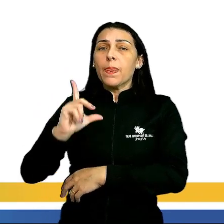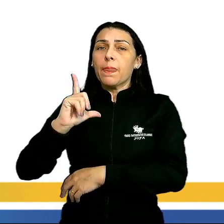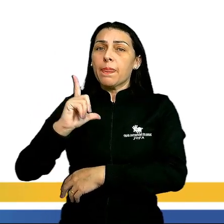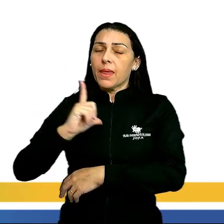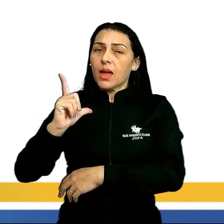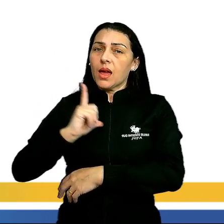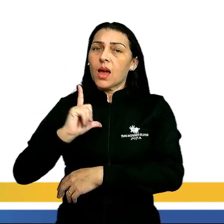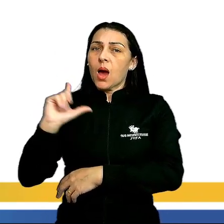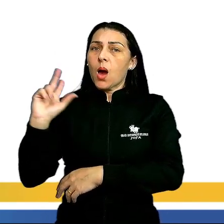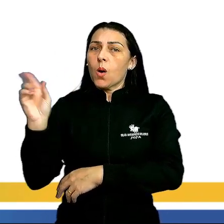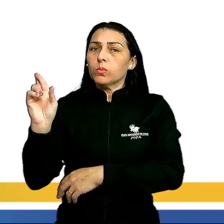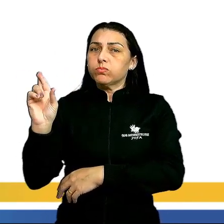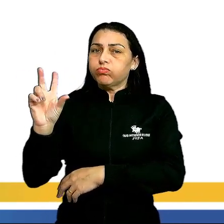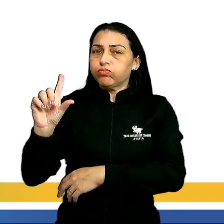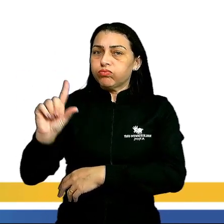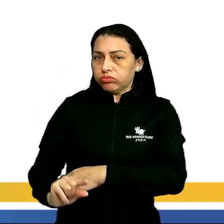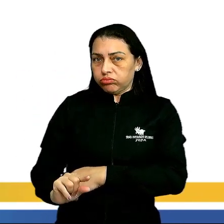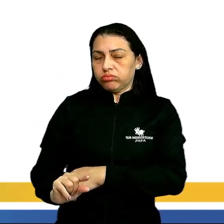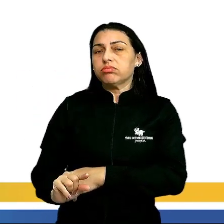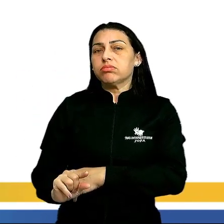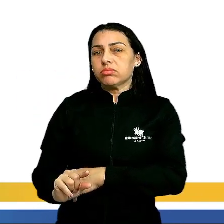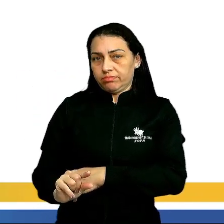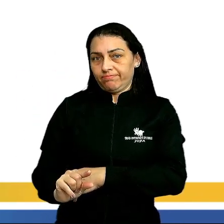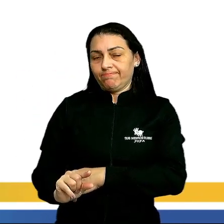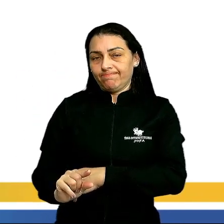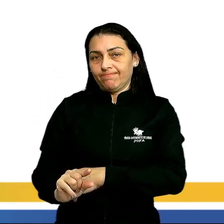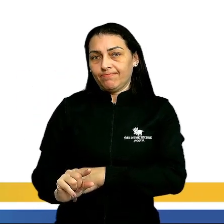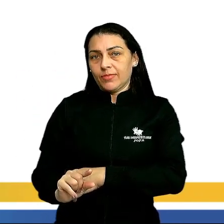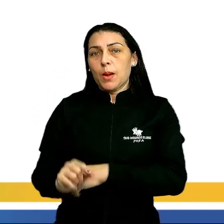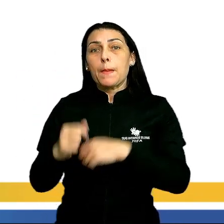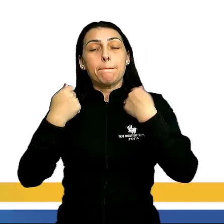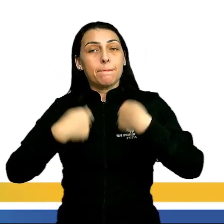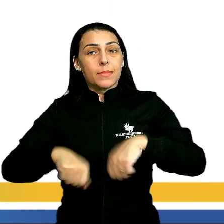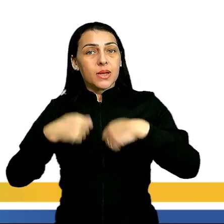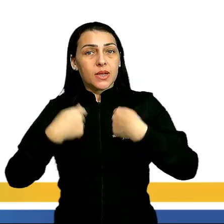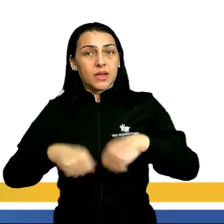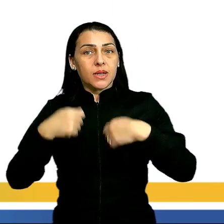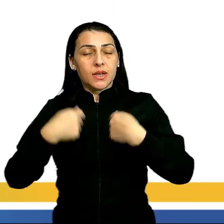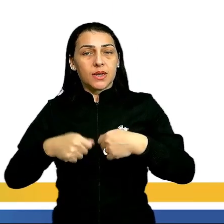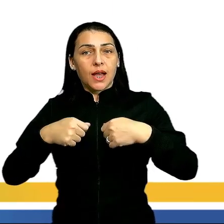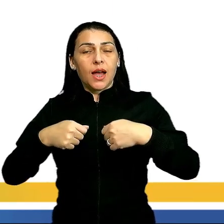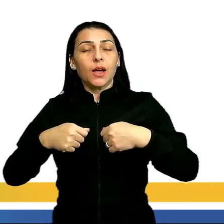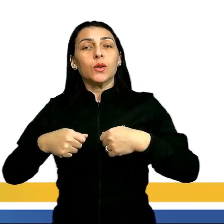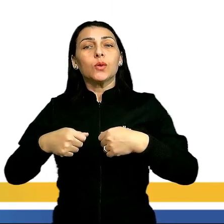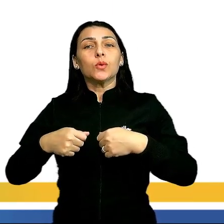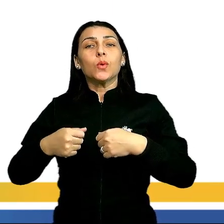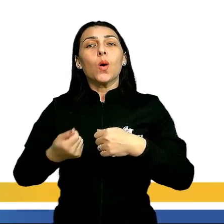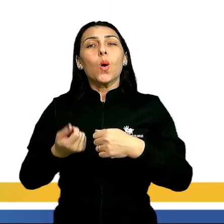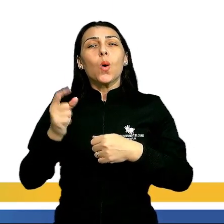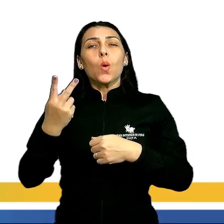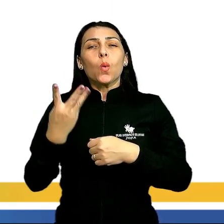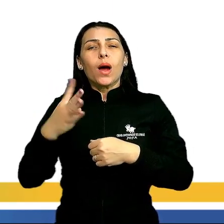maior desvalorização da sua história. Nesse dia, foi preciso desembolsar